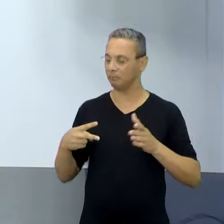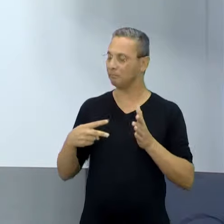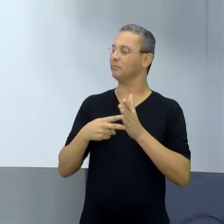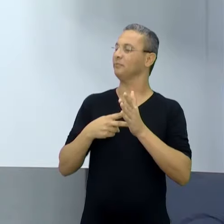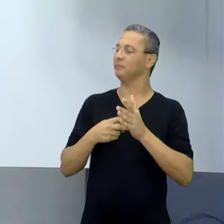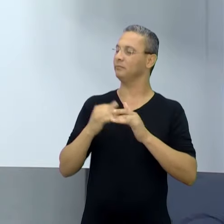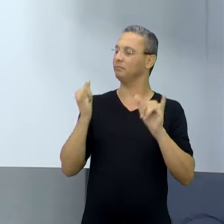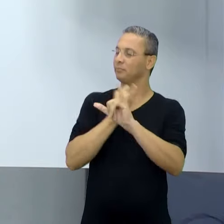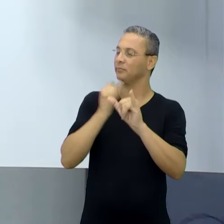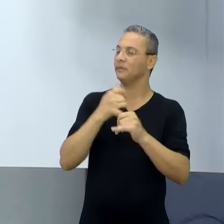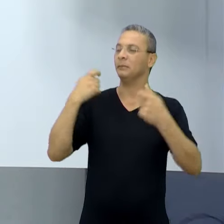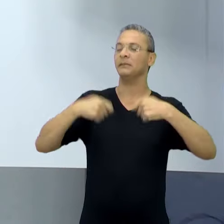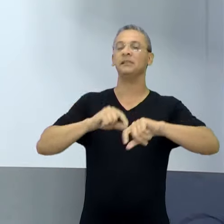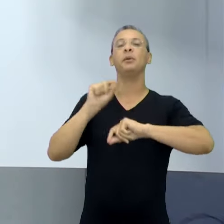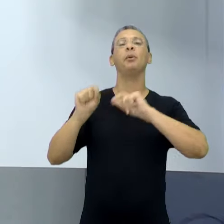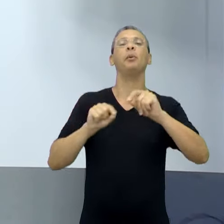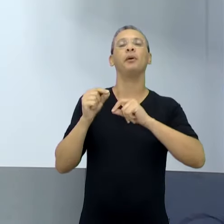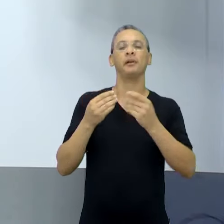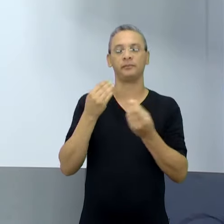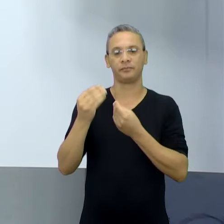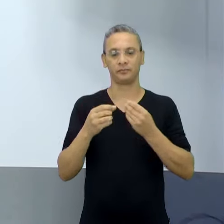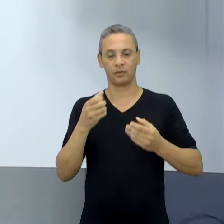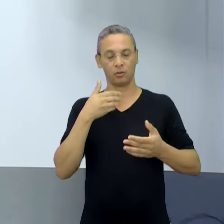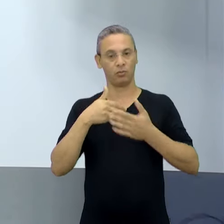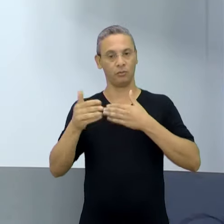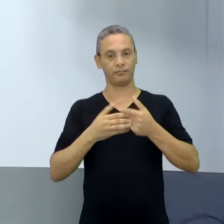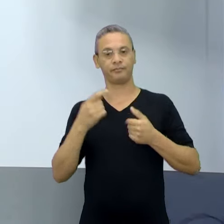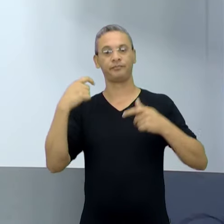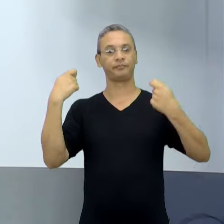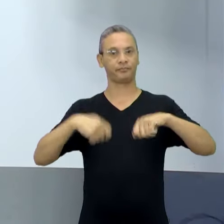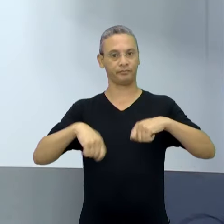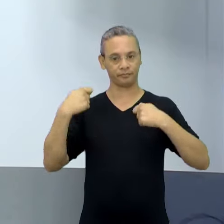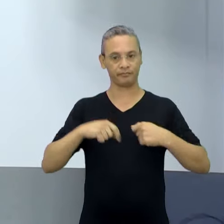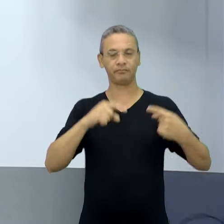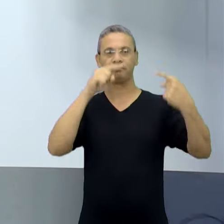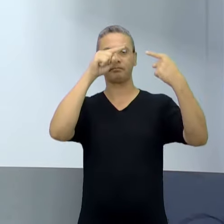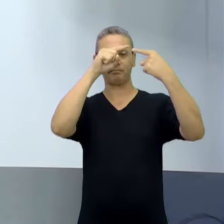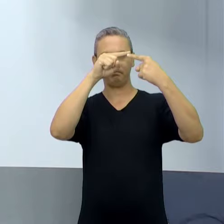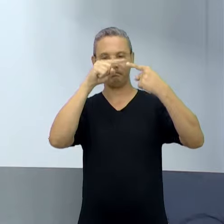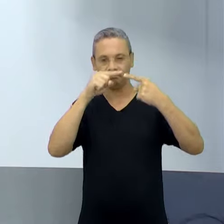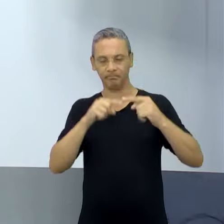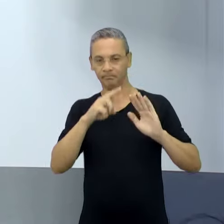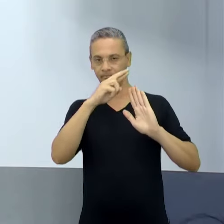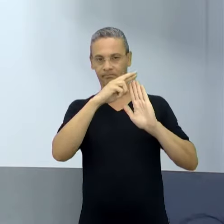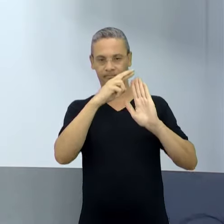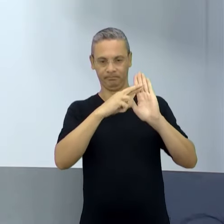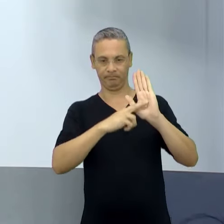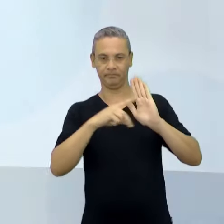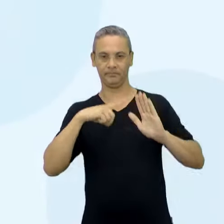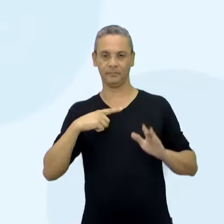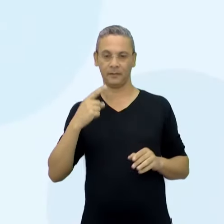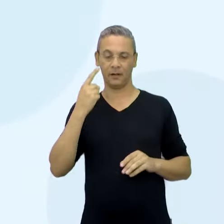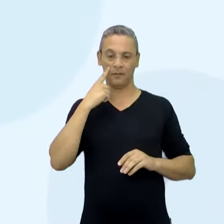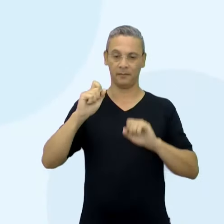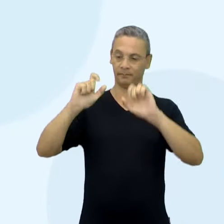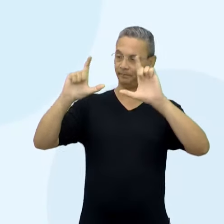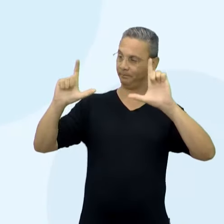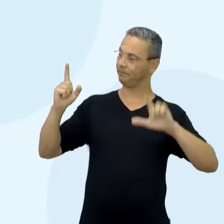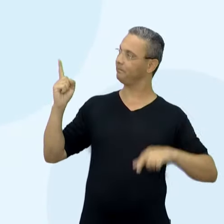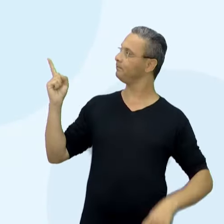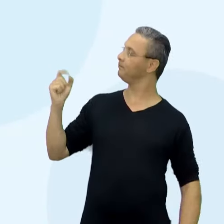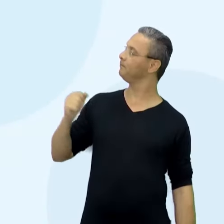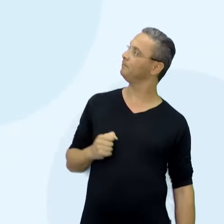lâmpada? Efetivamente, se eu ligar qualquer uma delas, eu vou ter que seguir aí um critério. Então, coloca aí na tela, por